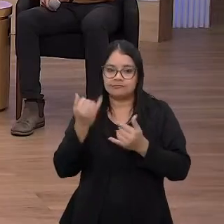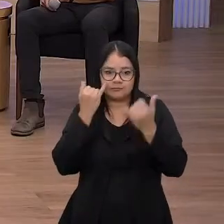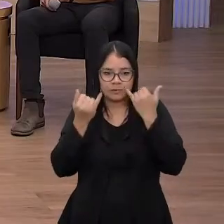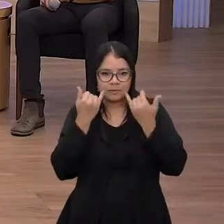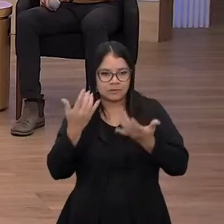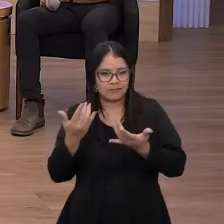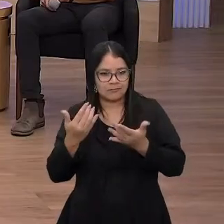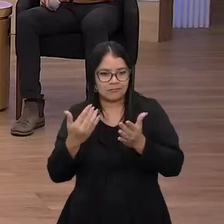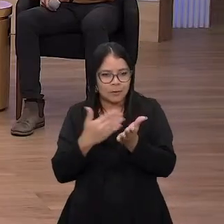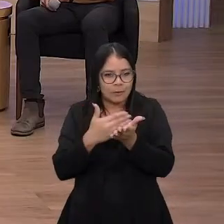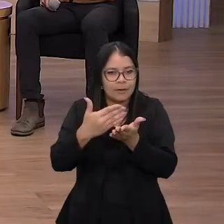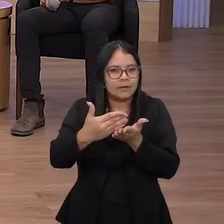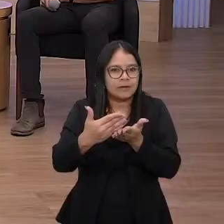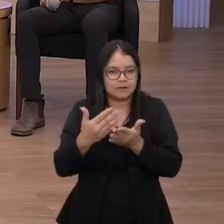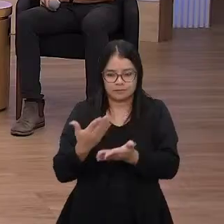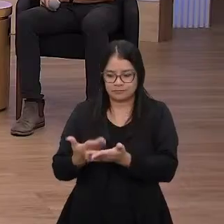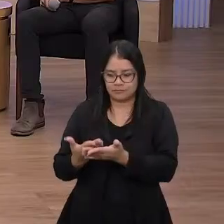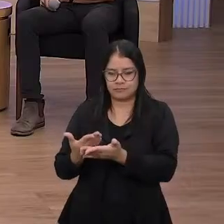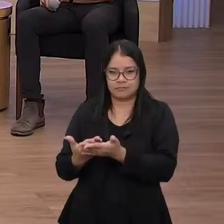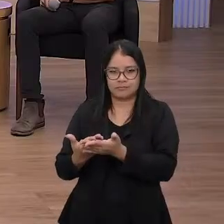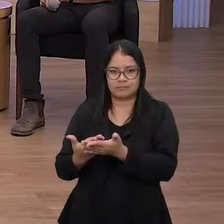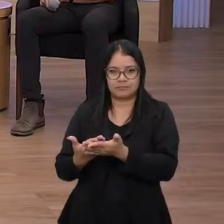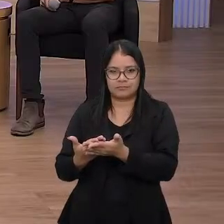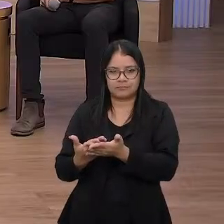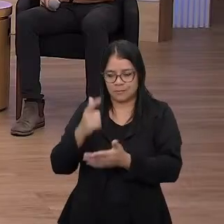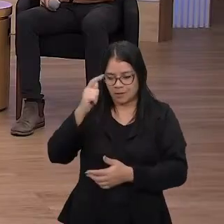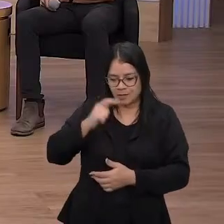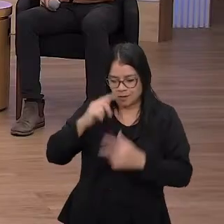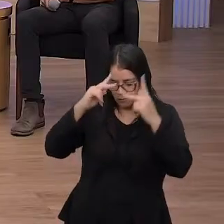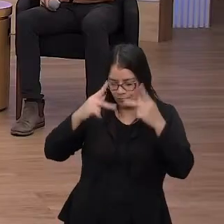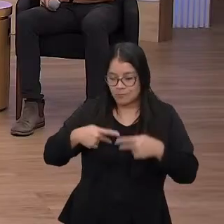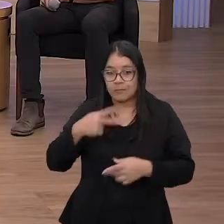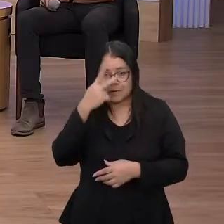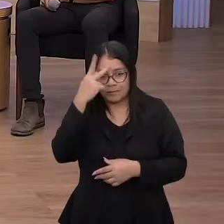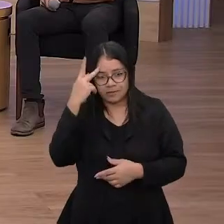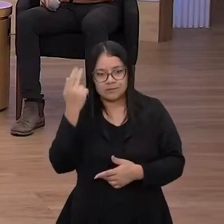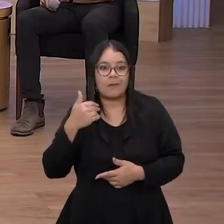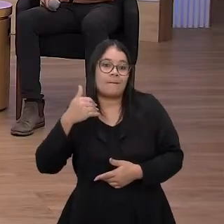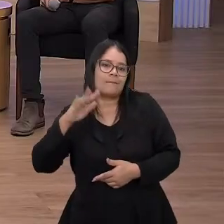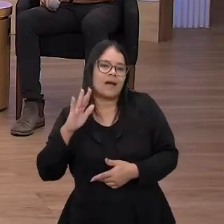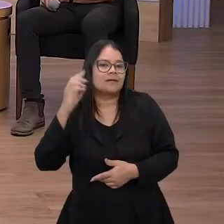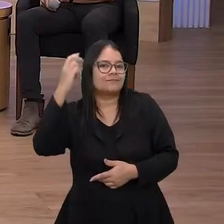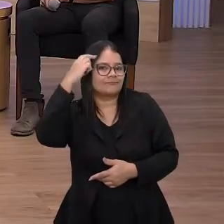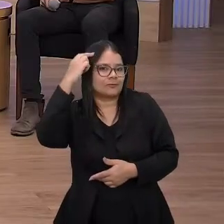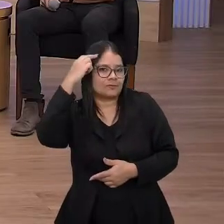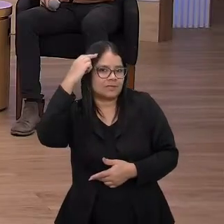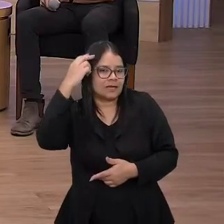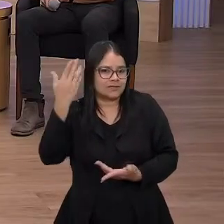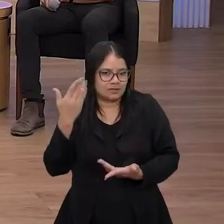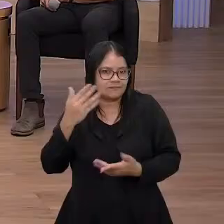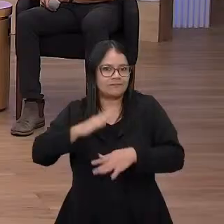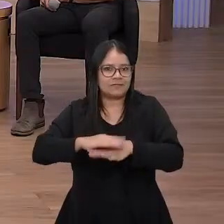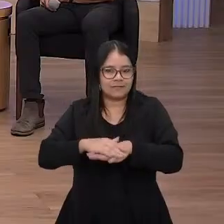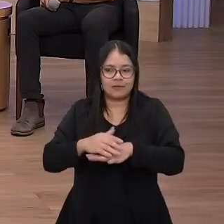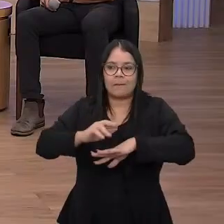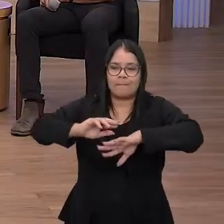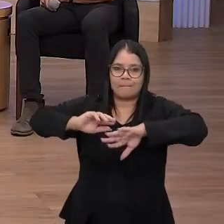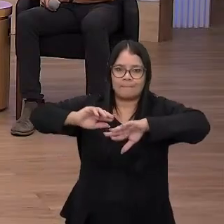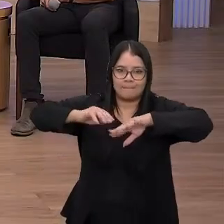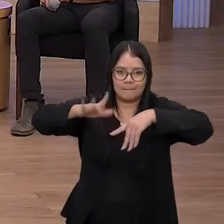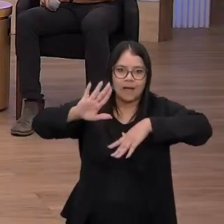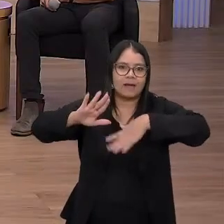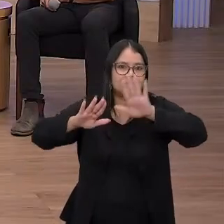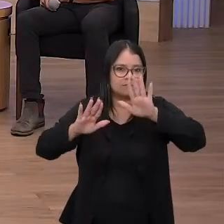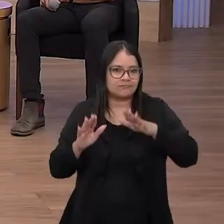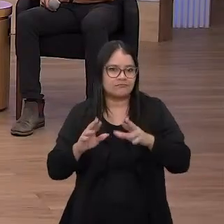desde o meu início escolar, eu teria sido uma cidadã muito mais consciente, já poderia estar fazendo mais diferenças, como eu já